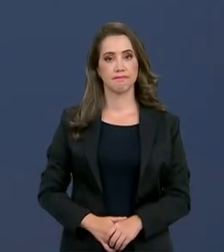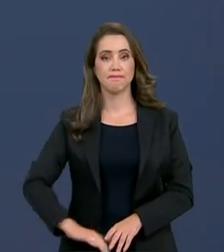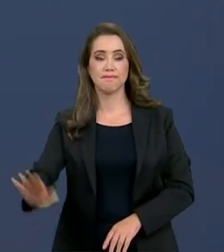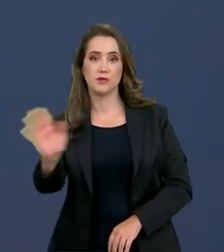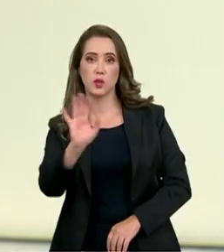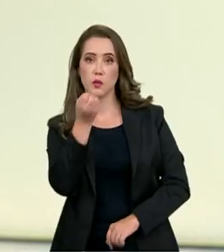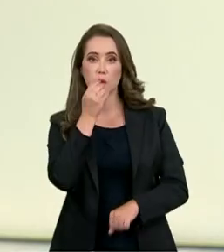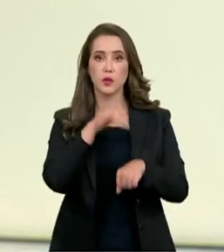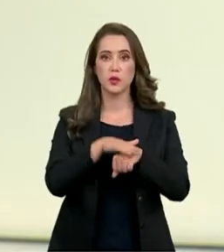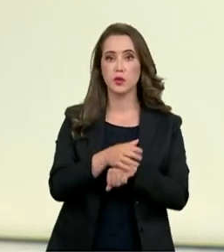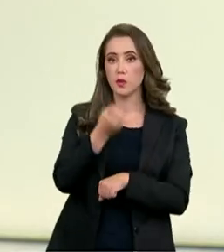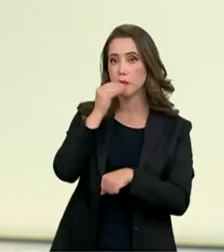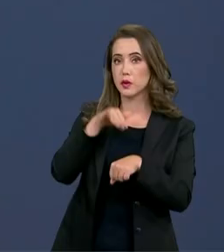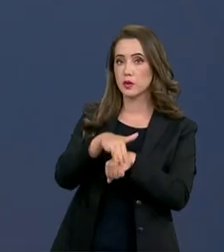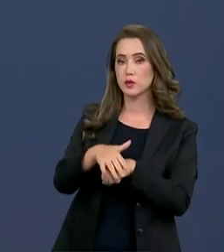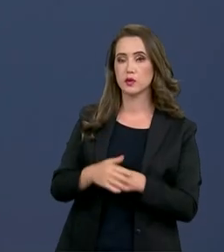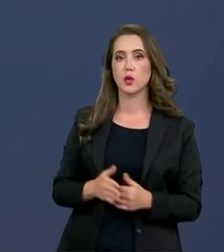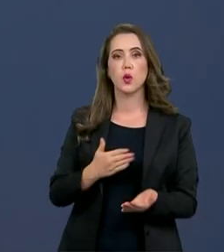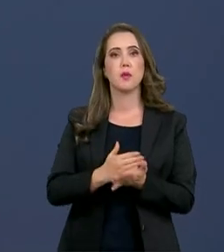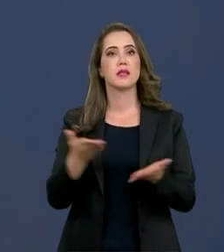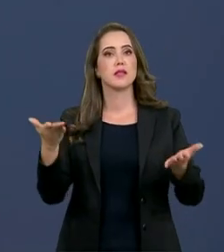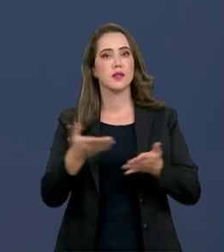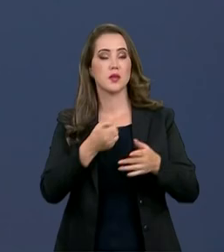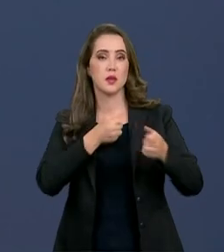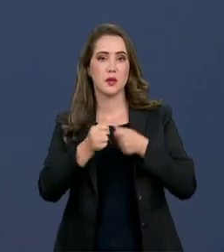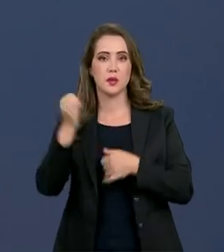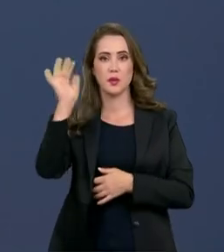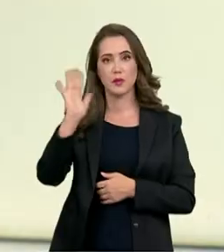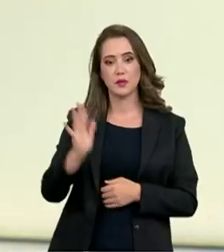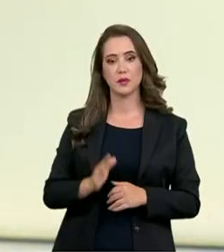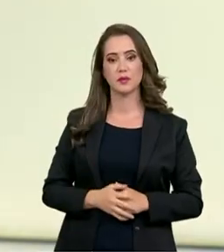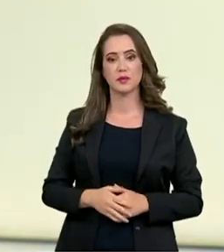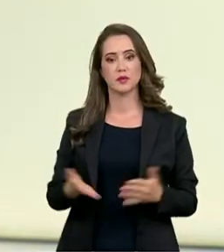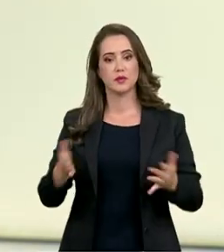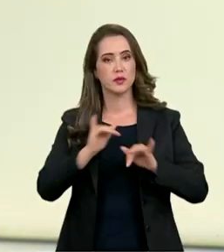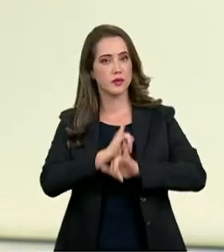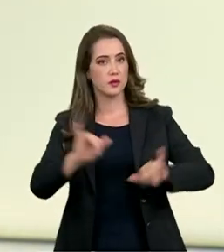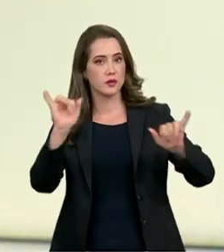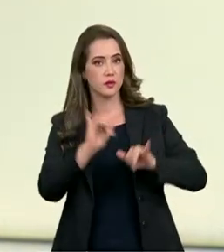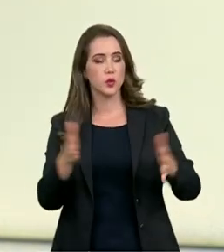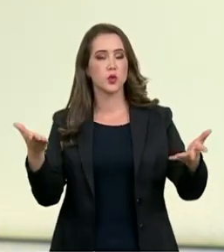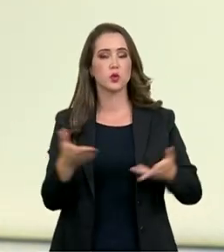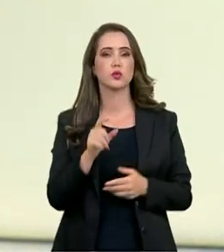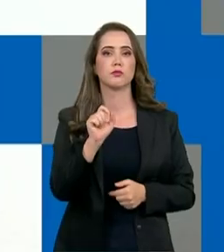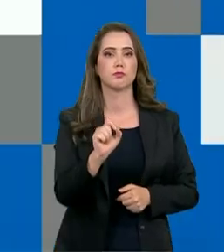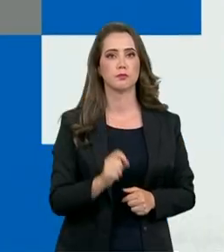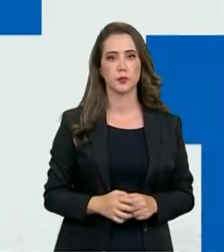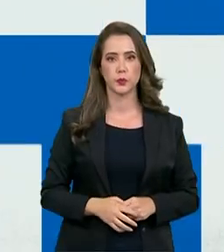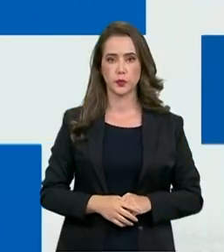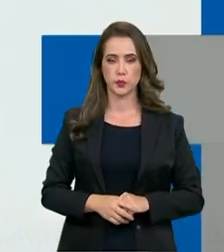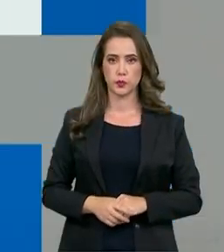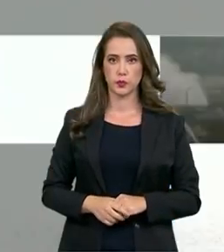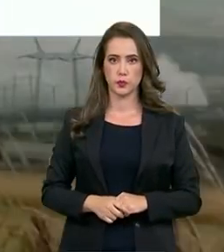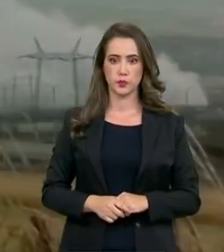Olá, boa noite. Boa noite. Começa agora o Repórter Brasil. E estes são os destaques de hoje.